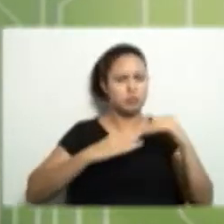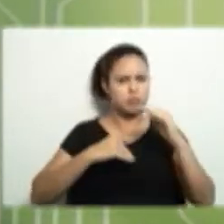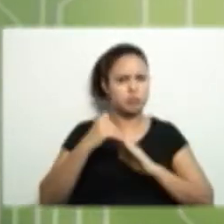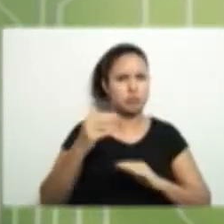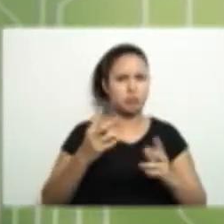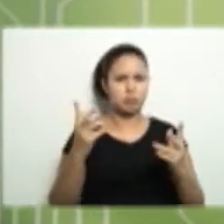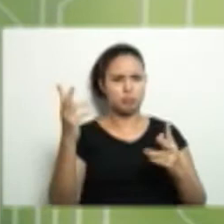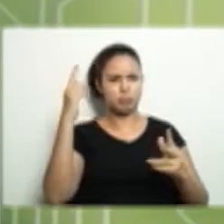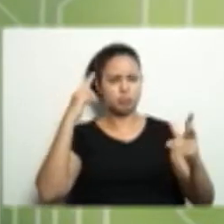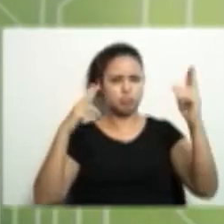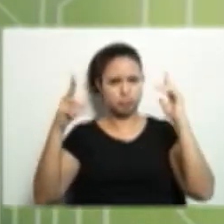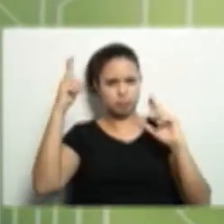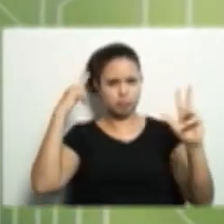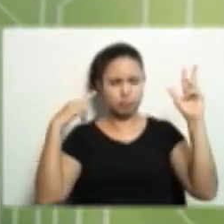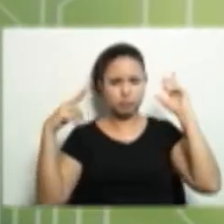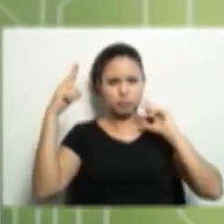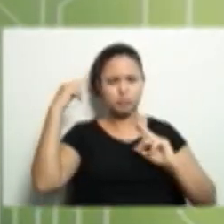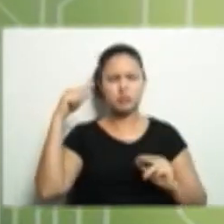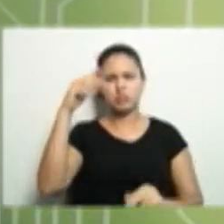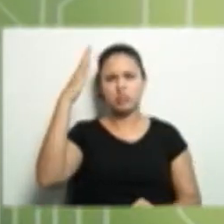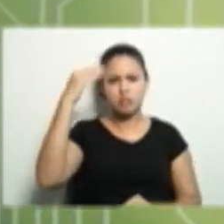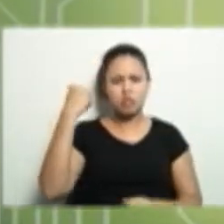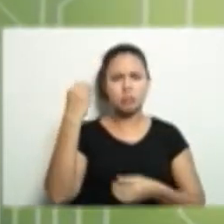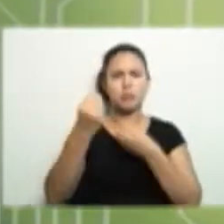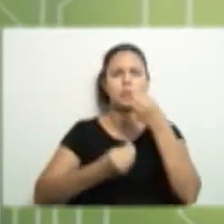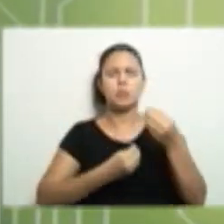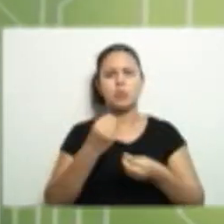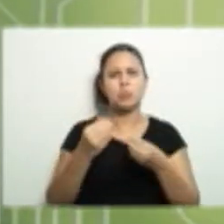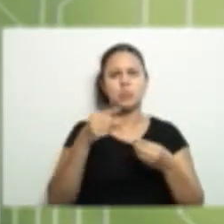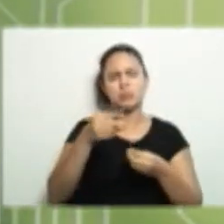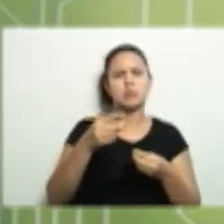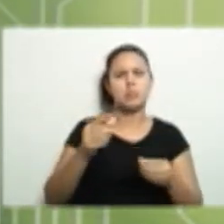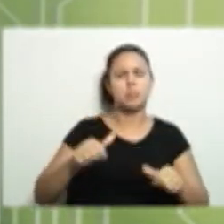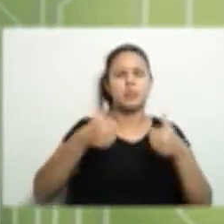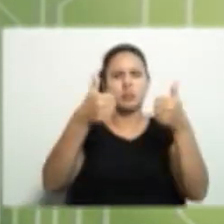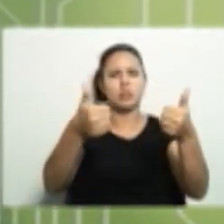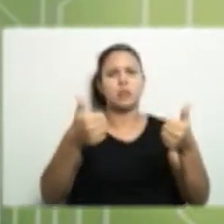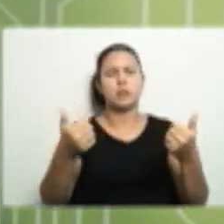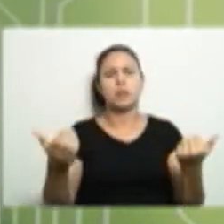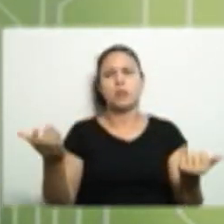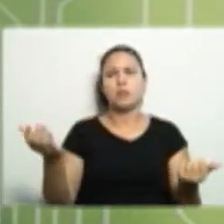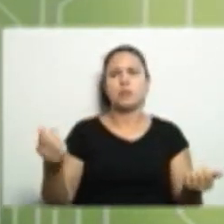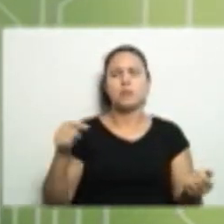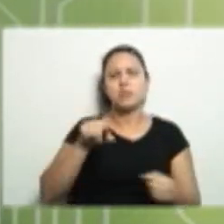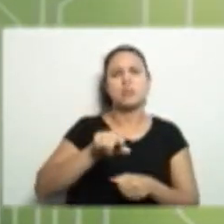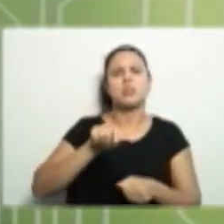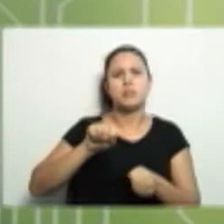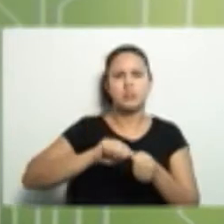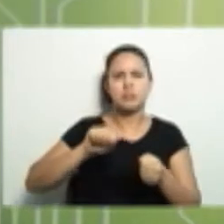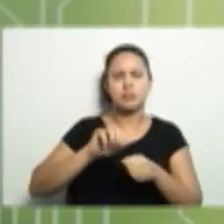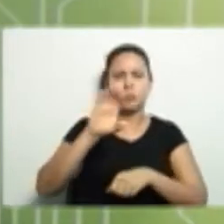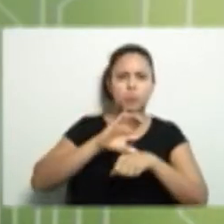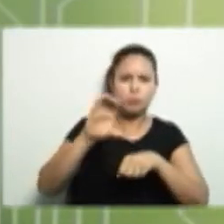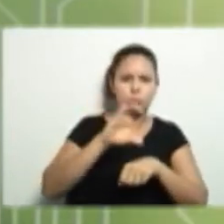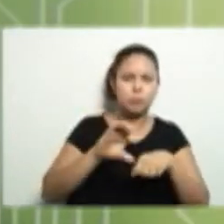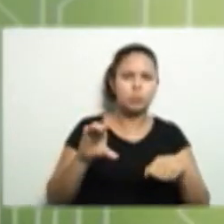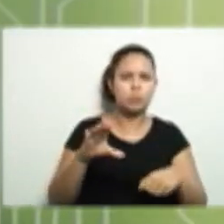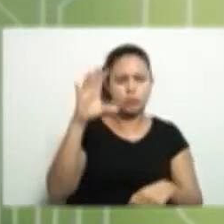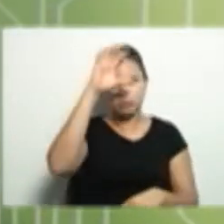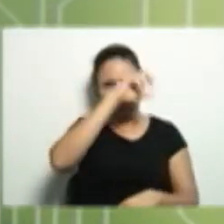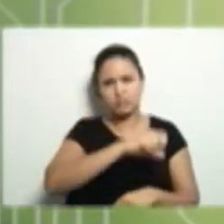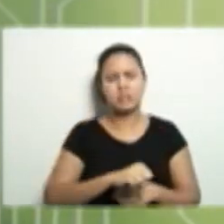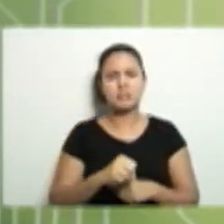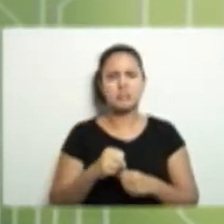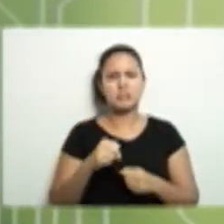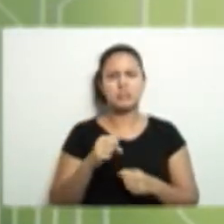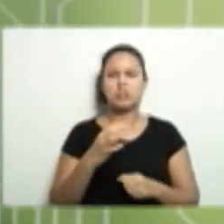já deve saber, o que você tem que fazer para se modernizar mais e mais é fazer novos cursos, se aperfeiçoar, conhecer o que existe de